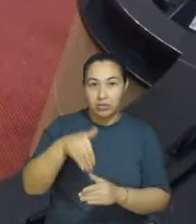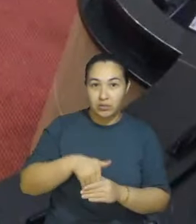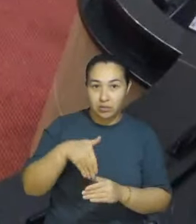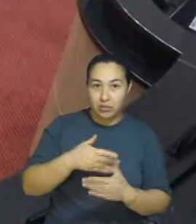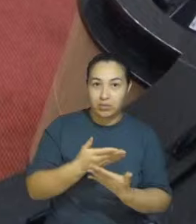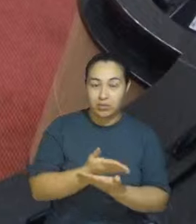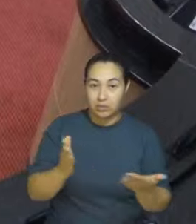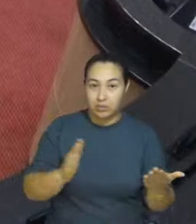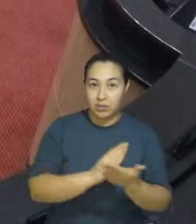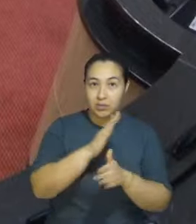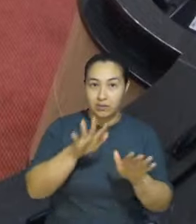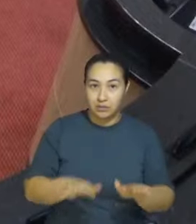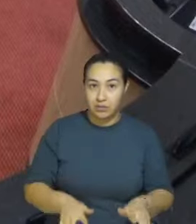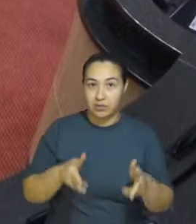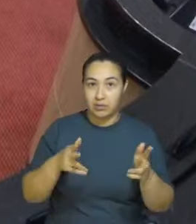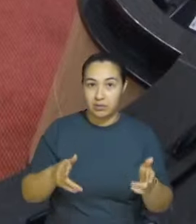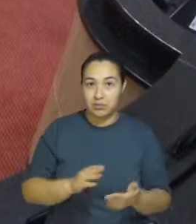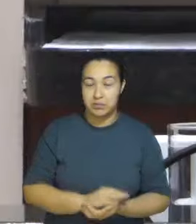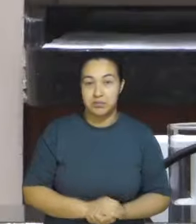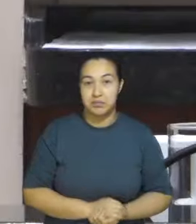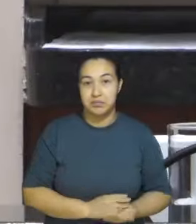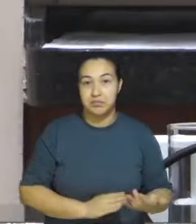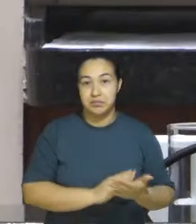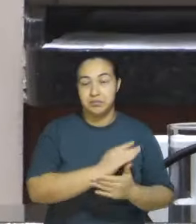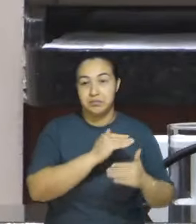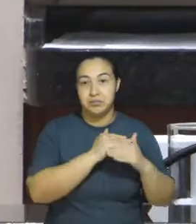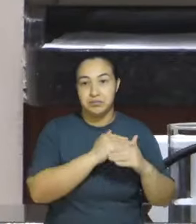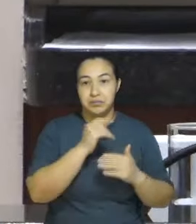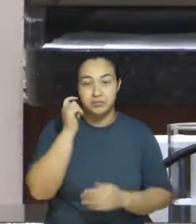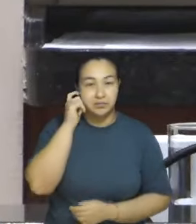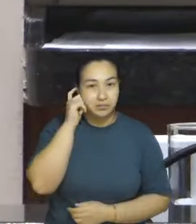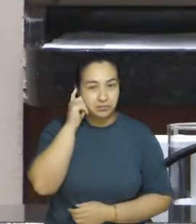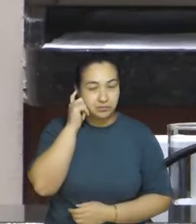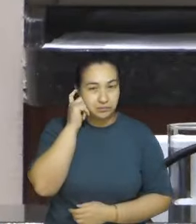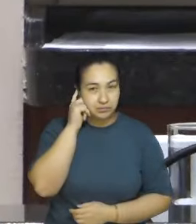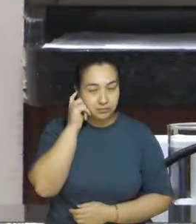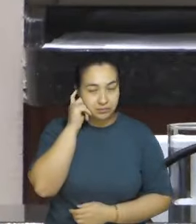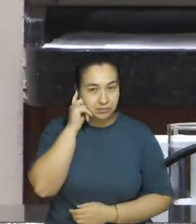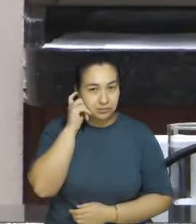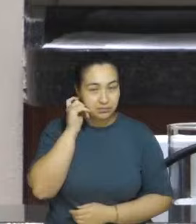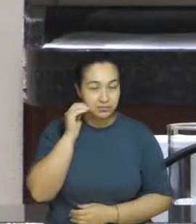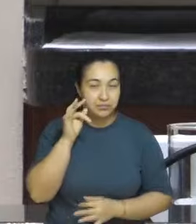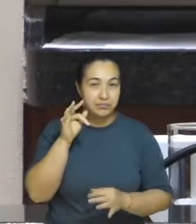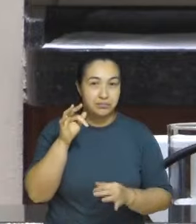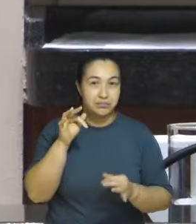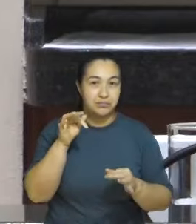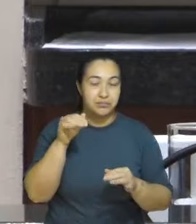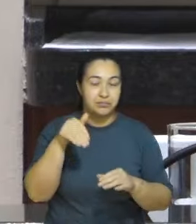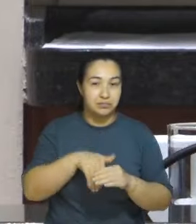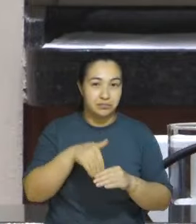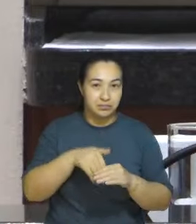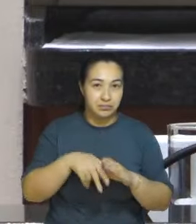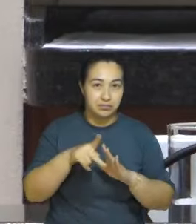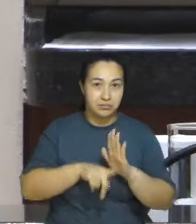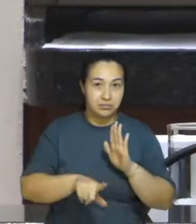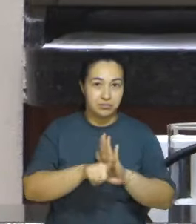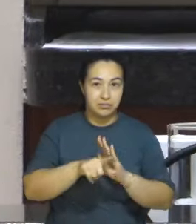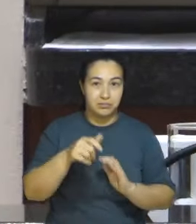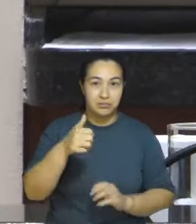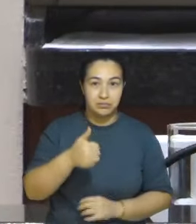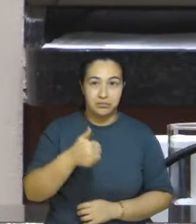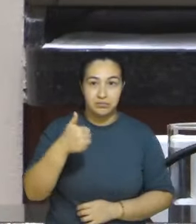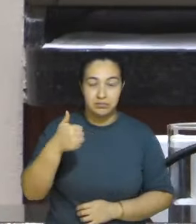que aprovam, permaneçam como se encontram. Aprovado por unanimidade. Votação da redação final do projeto de lei 311/2024,